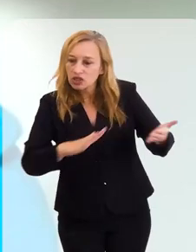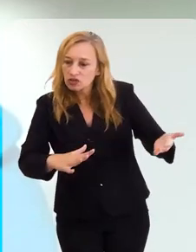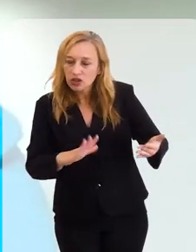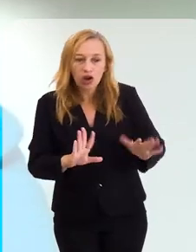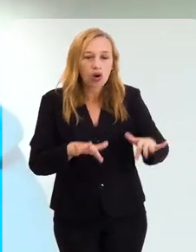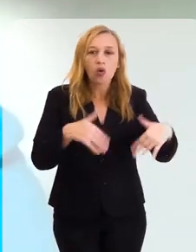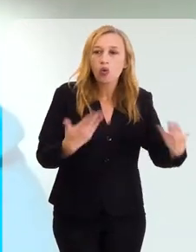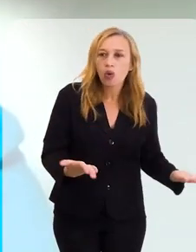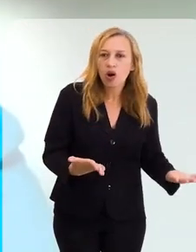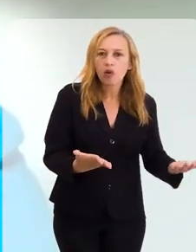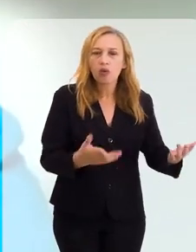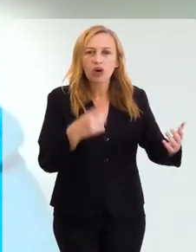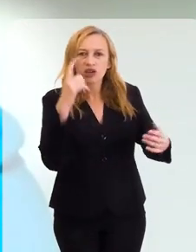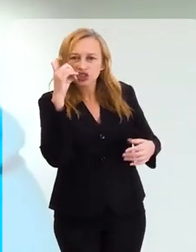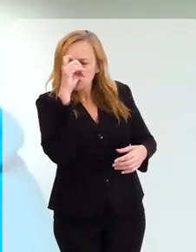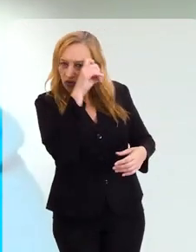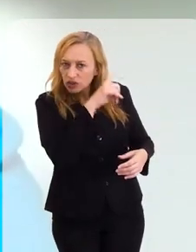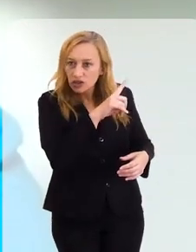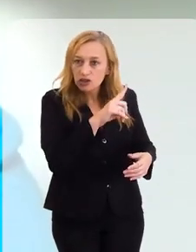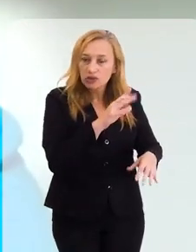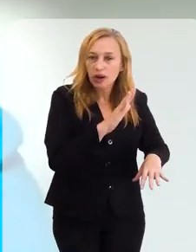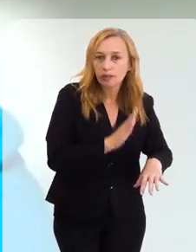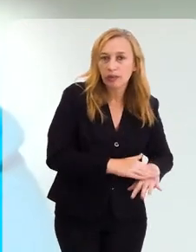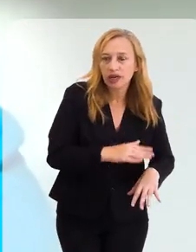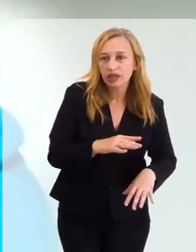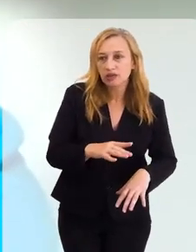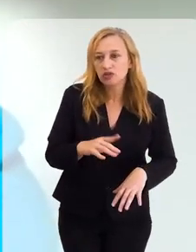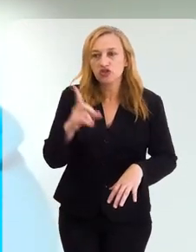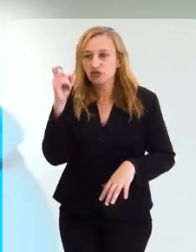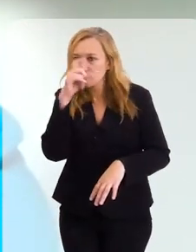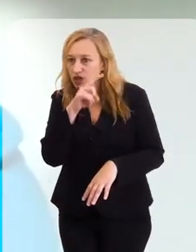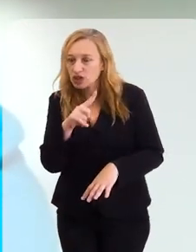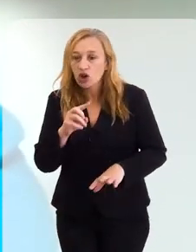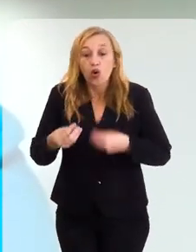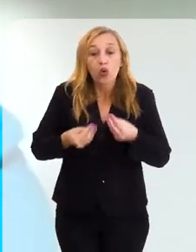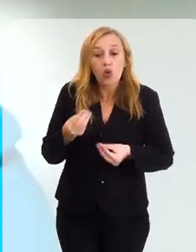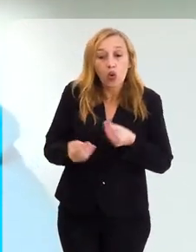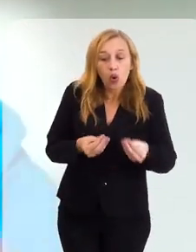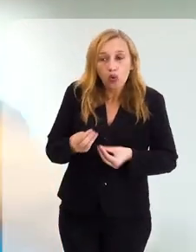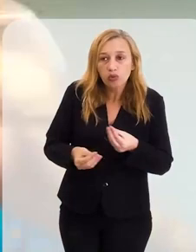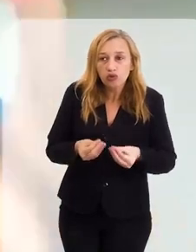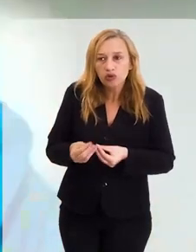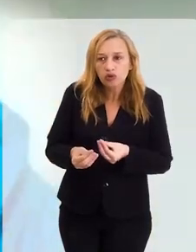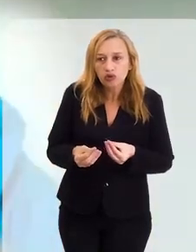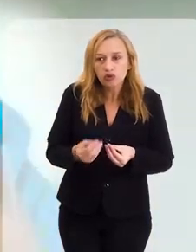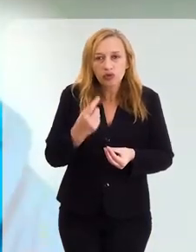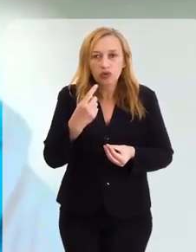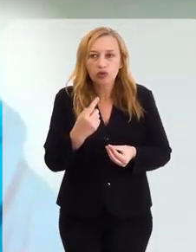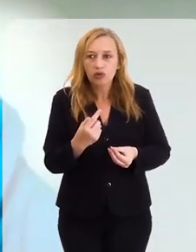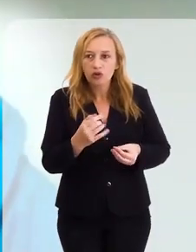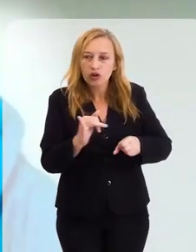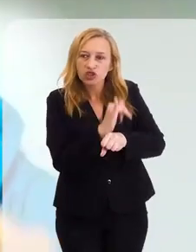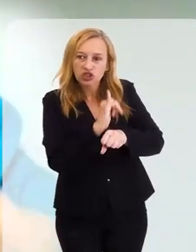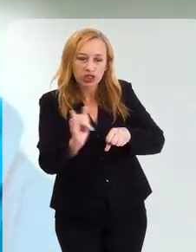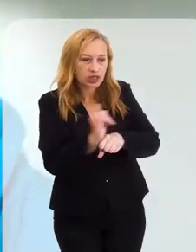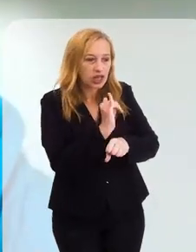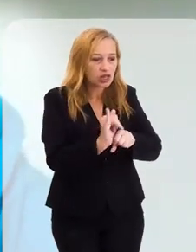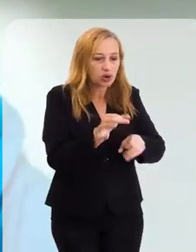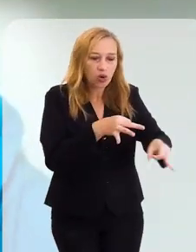realizar as tarefas, quais são as mais complexas, as menos complexas e como eu vou, então, a partir